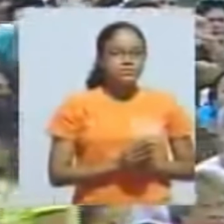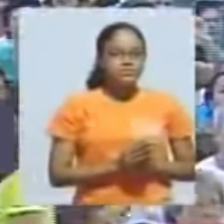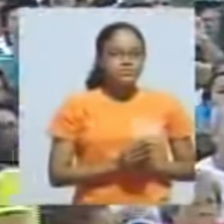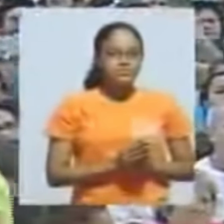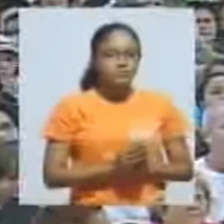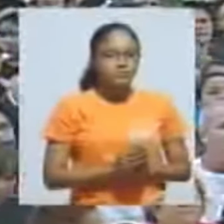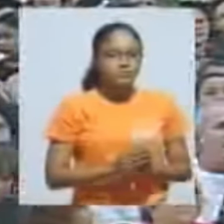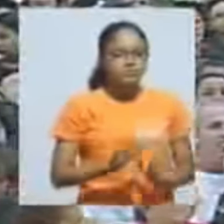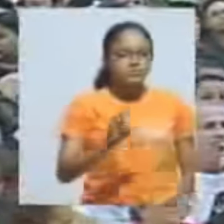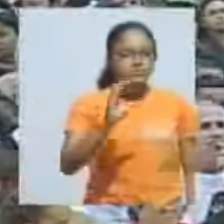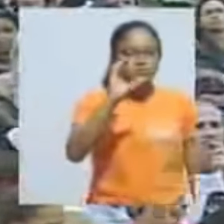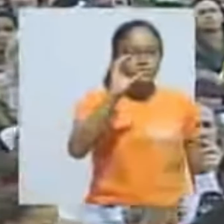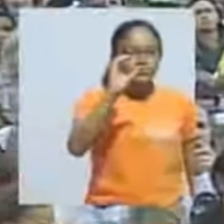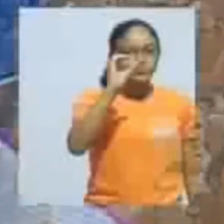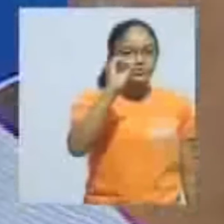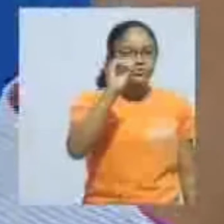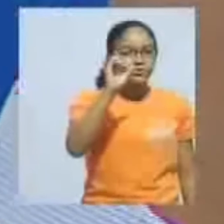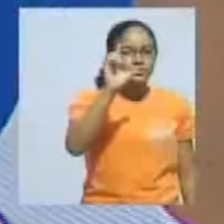Colossenses,